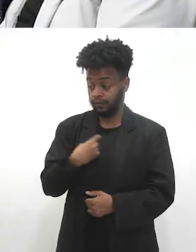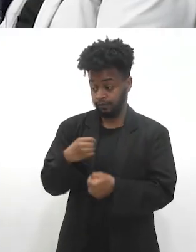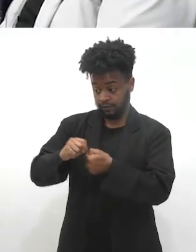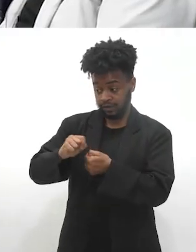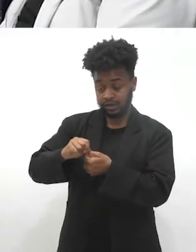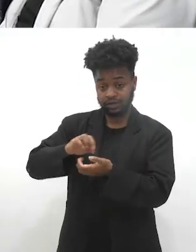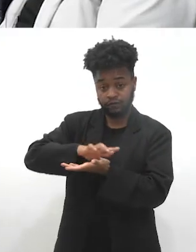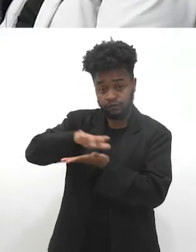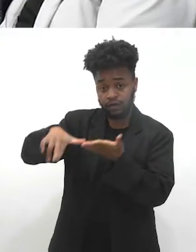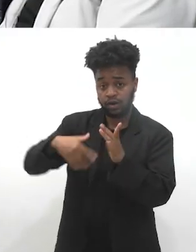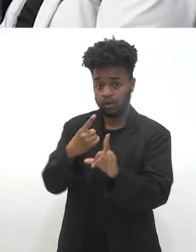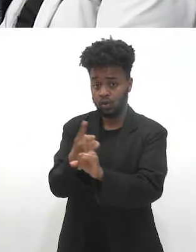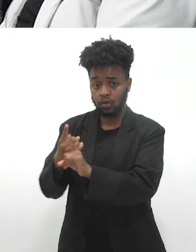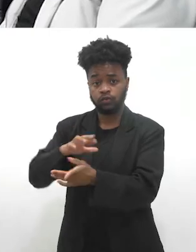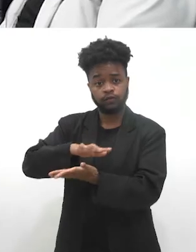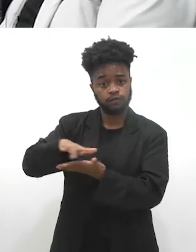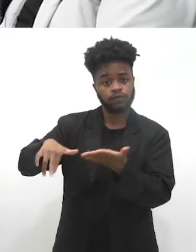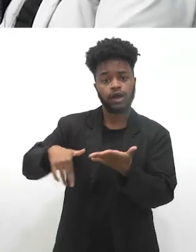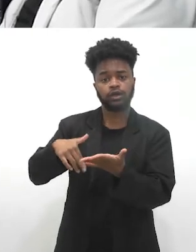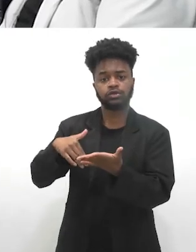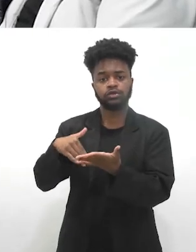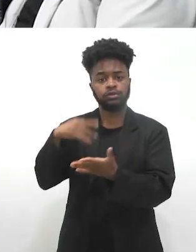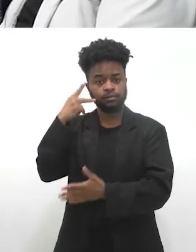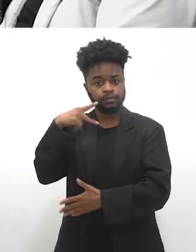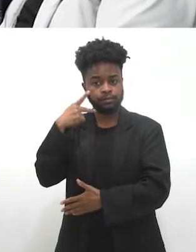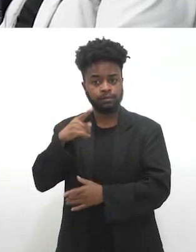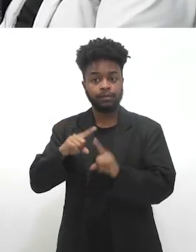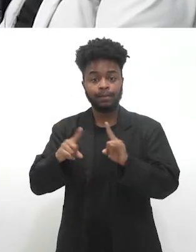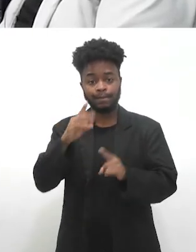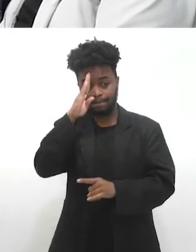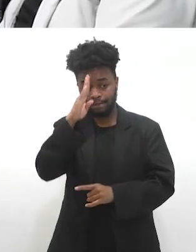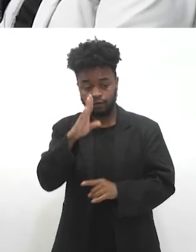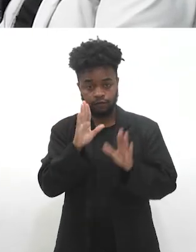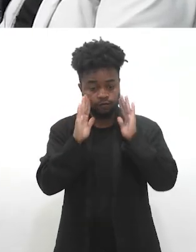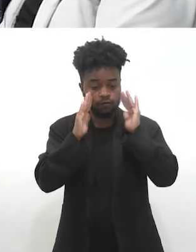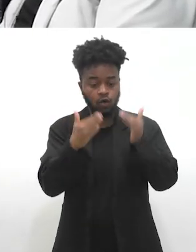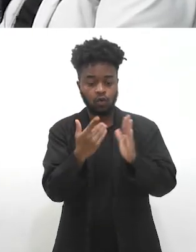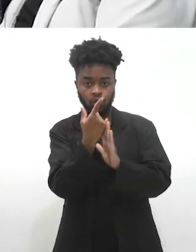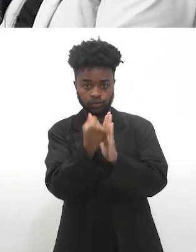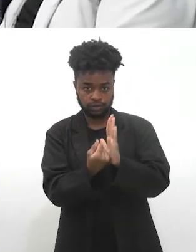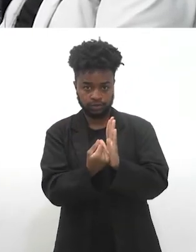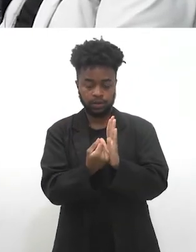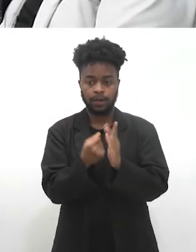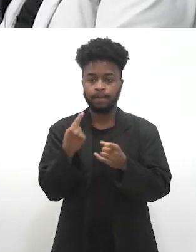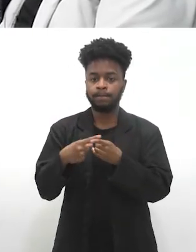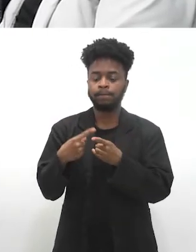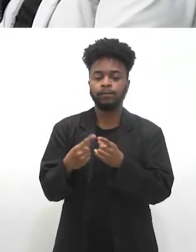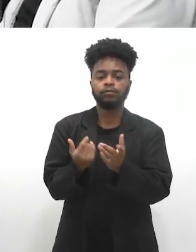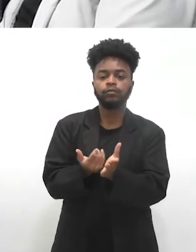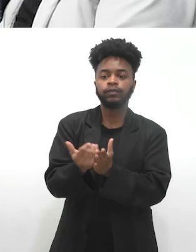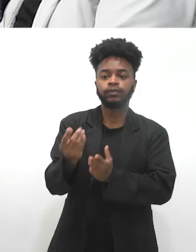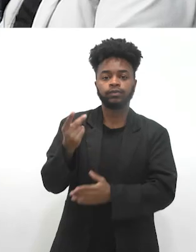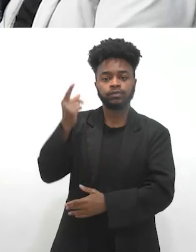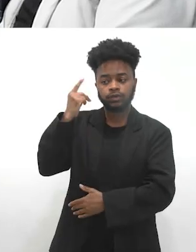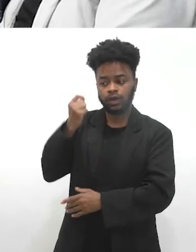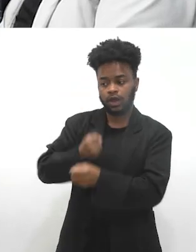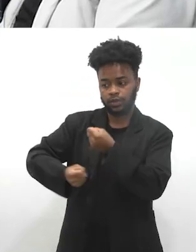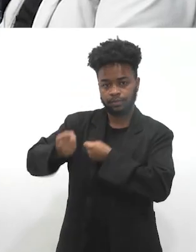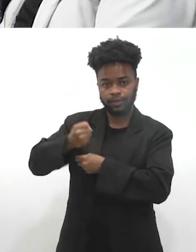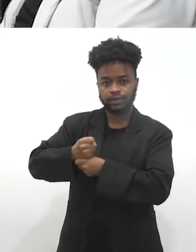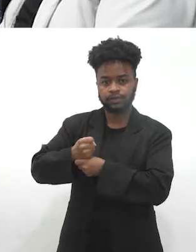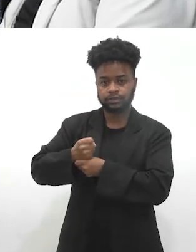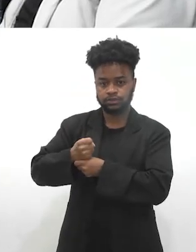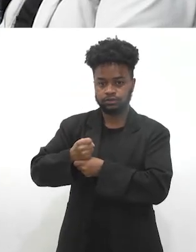diversos encontros com diversos parlamentares. Esse específico foi voltado para a questão do orçamento. No início do